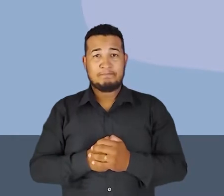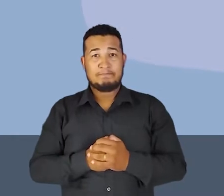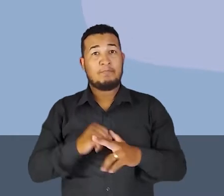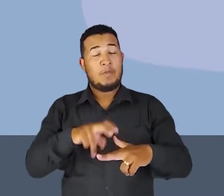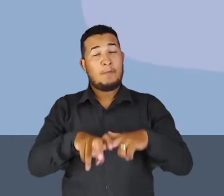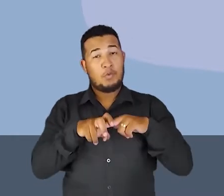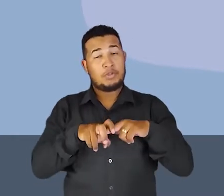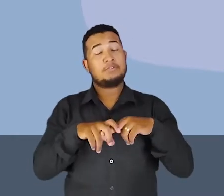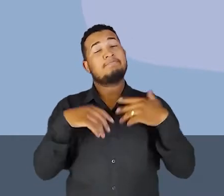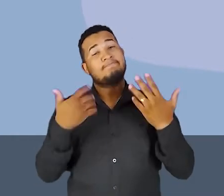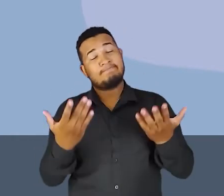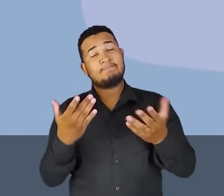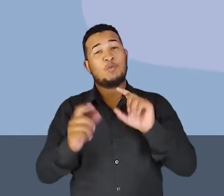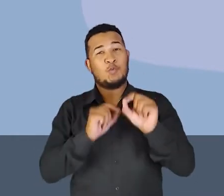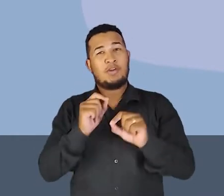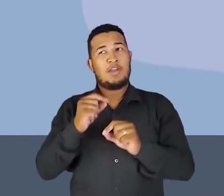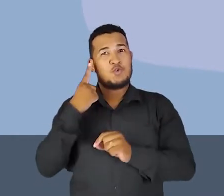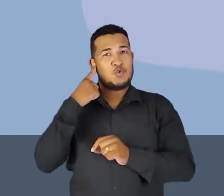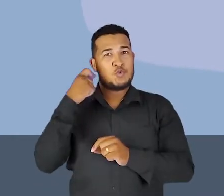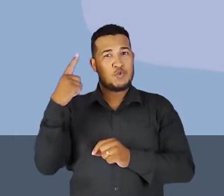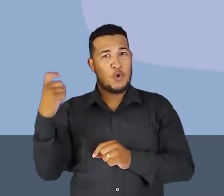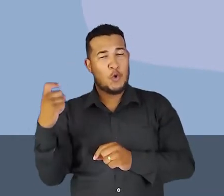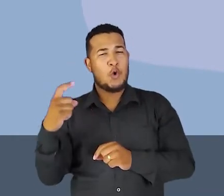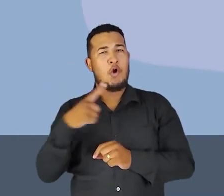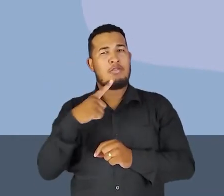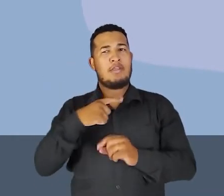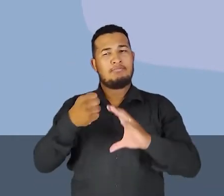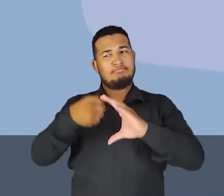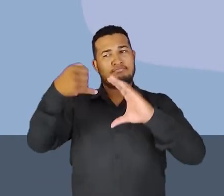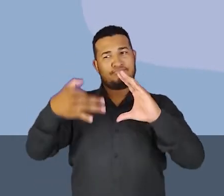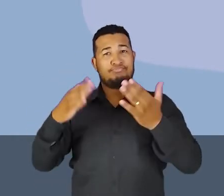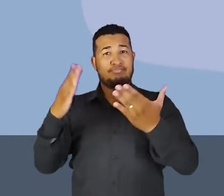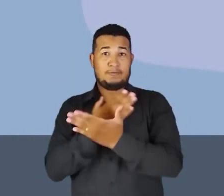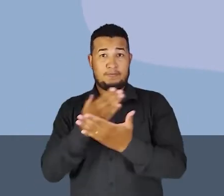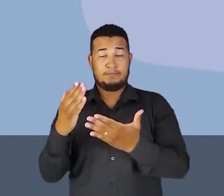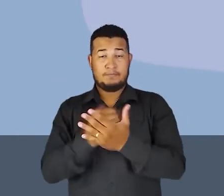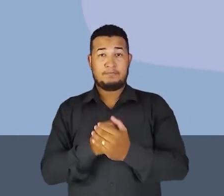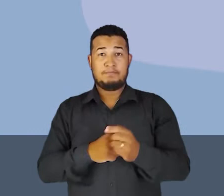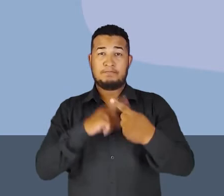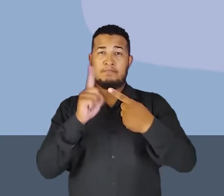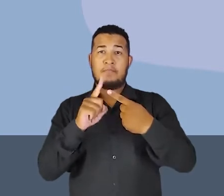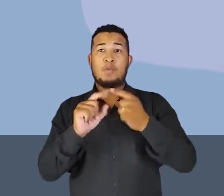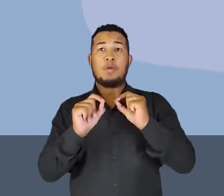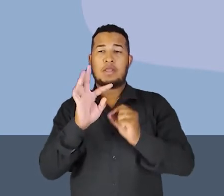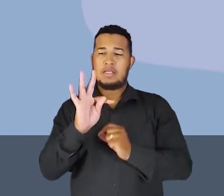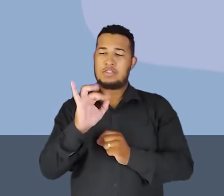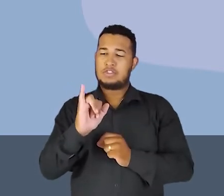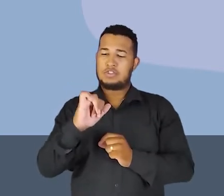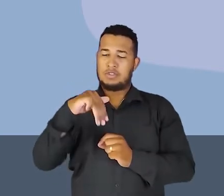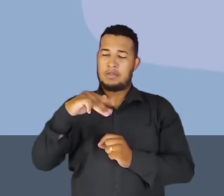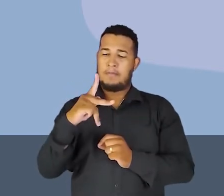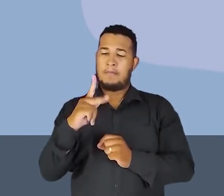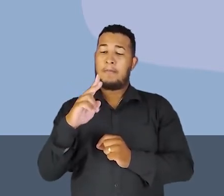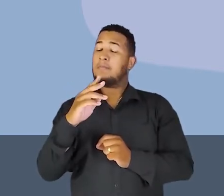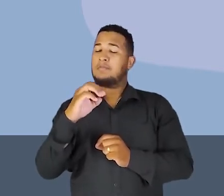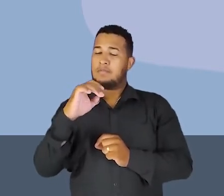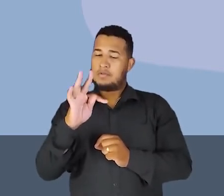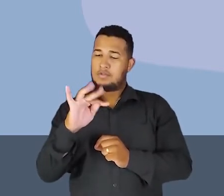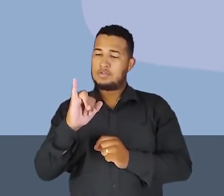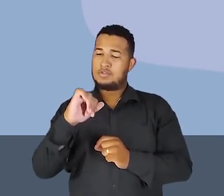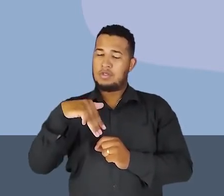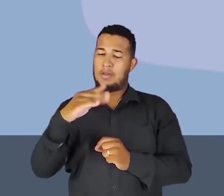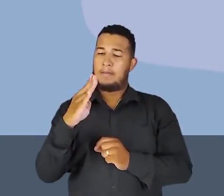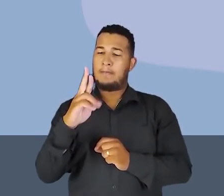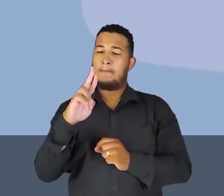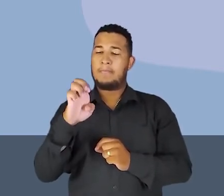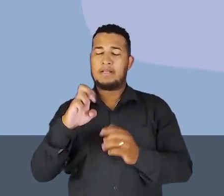e aí, esse som tem algumas propriedades. A primeira delas é o timbre. O timbre é a qualidade, a